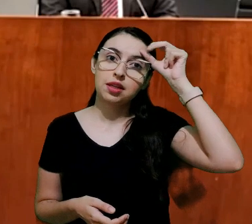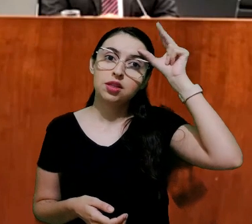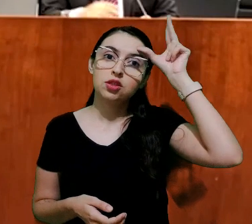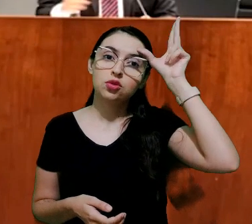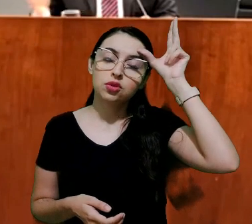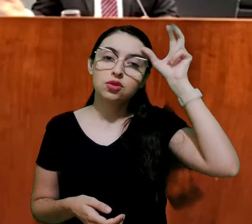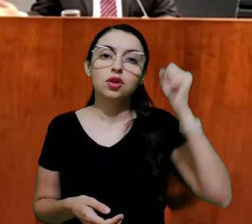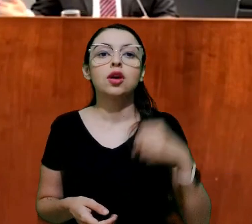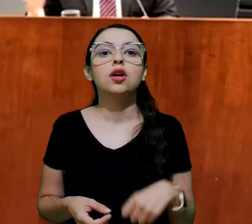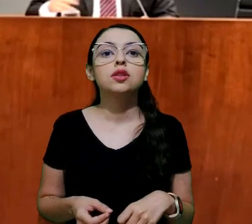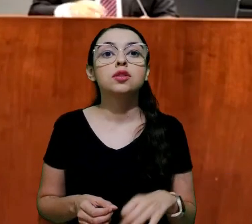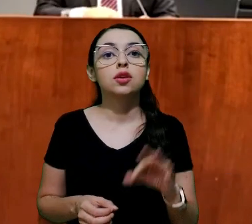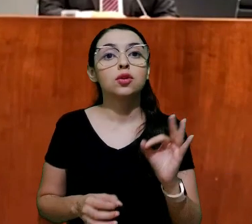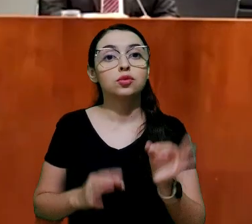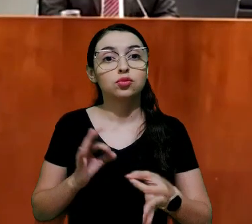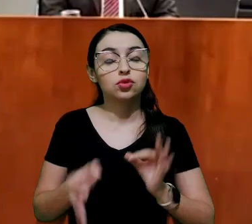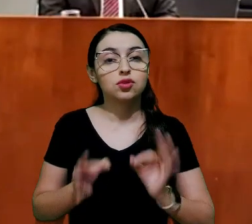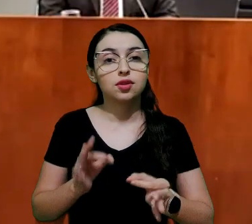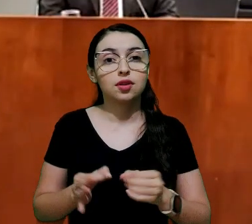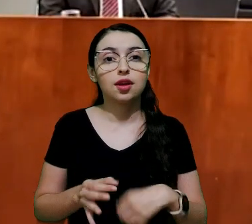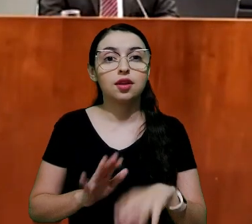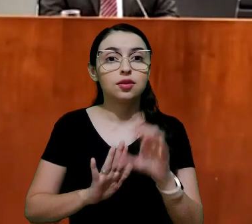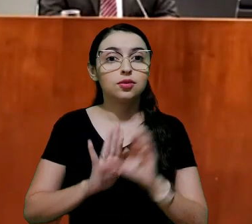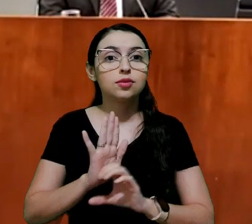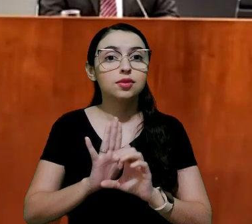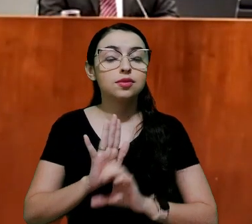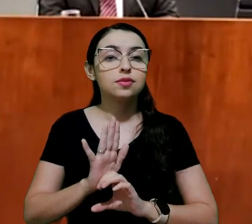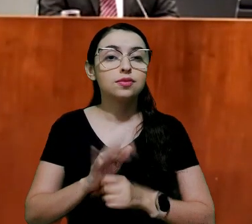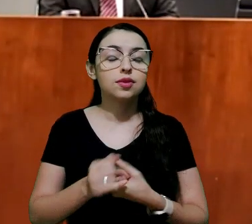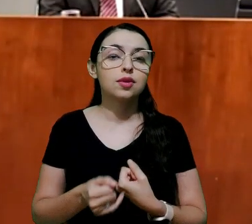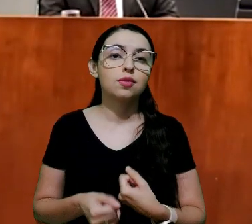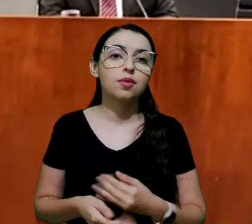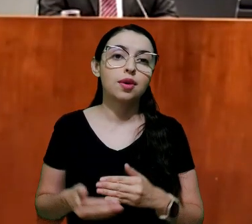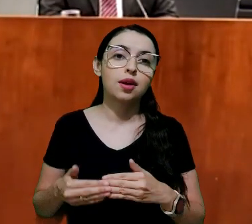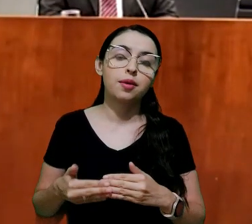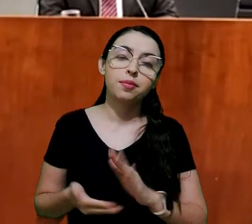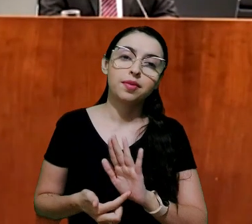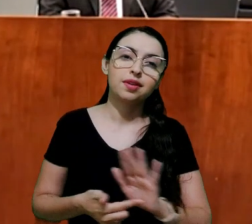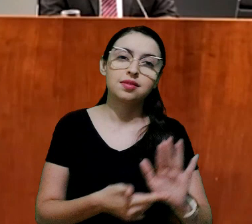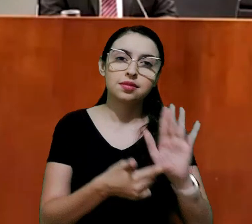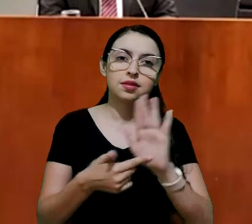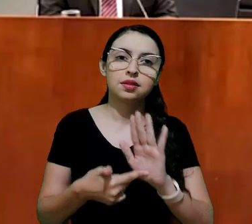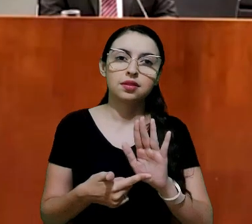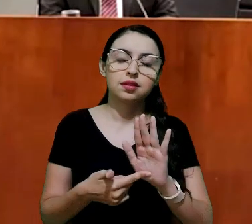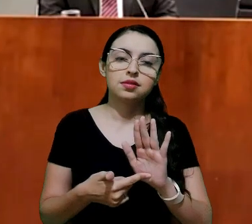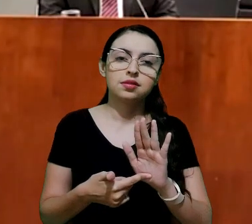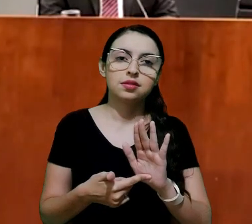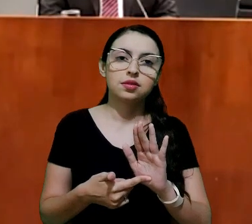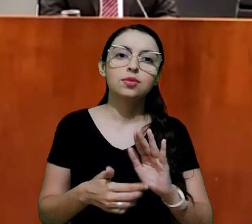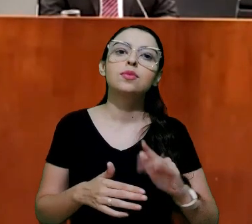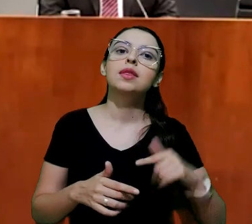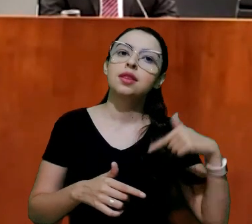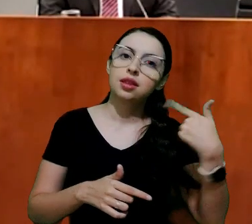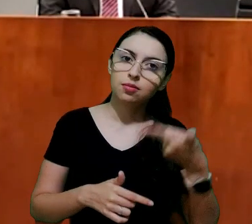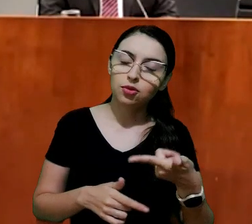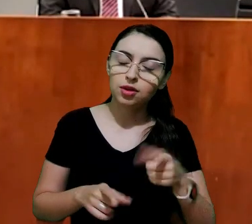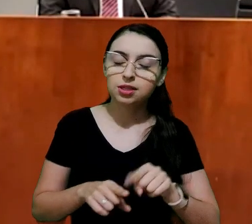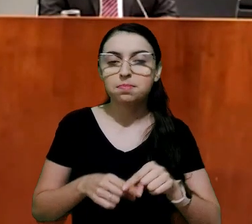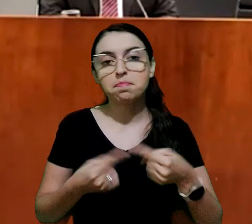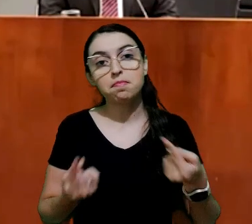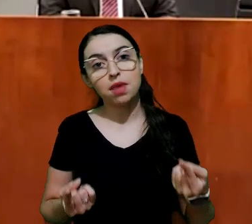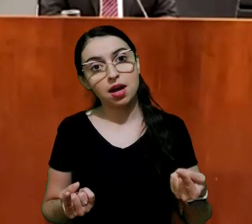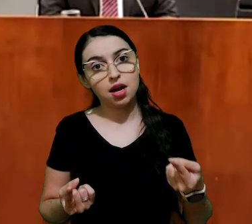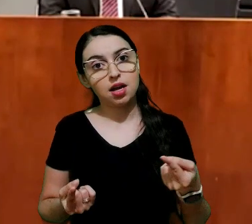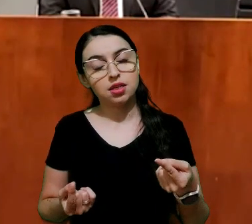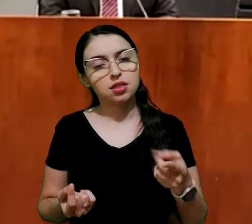professora, aliás, a apresentação do Nino fará na sequência, mas eu não posso deixar de